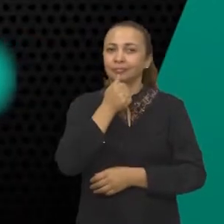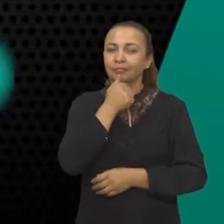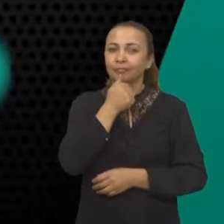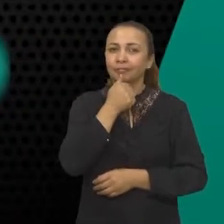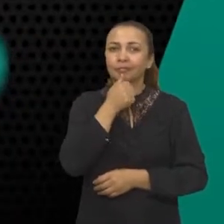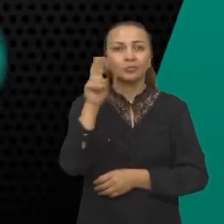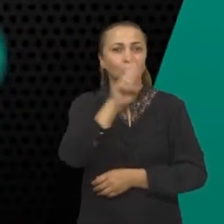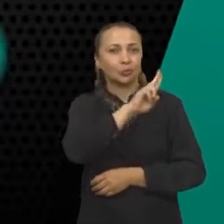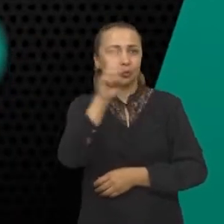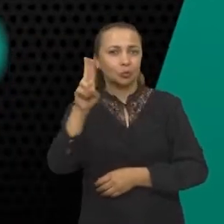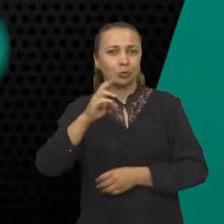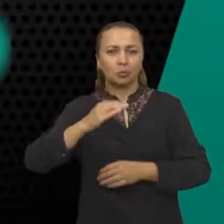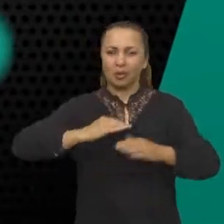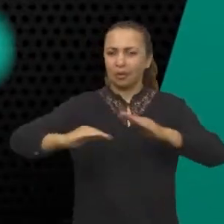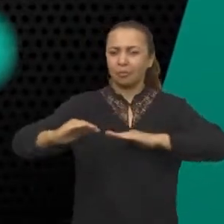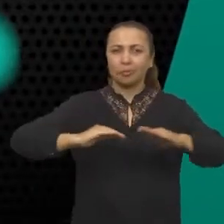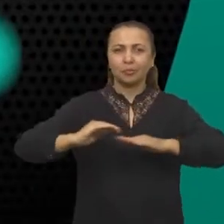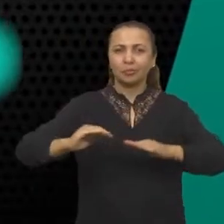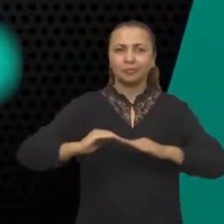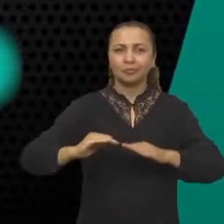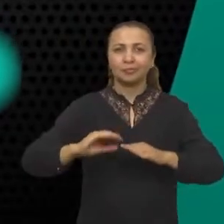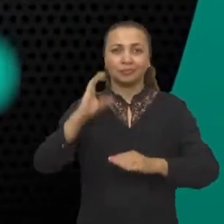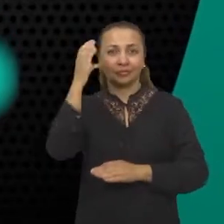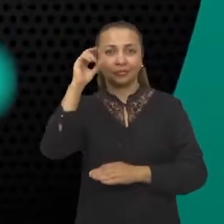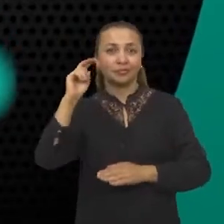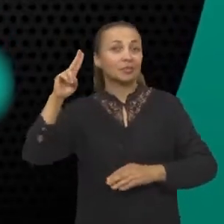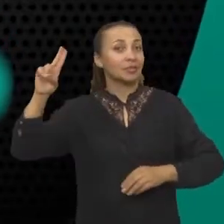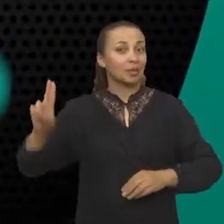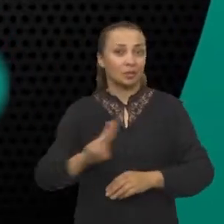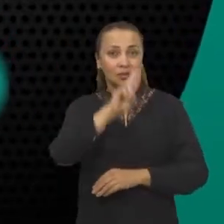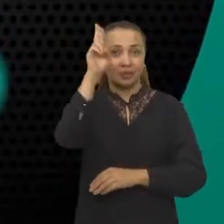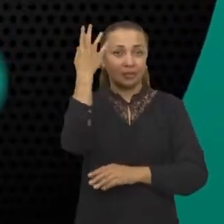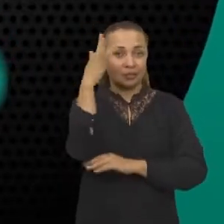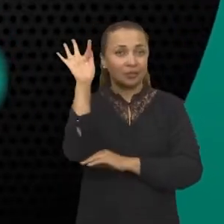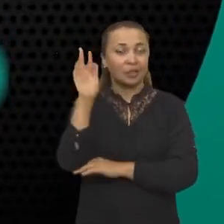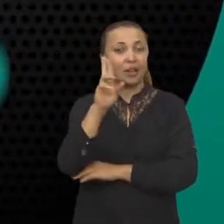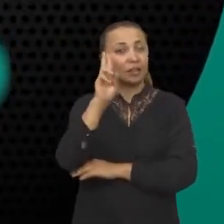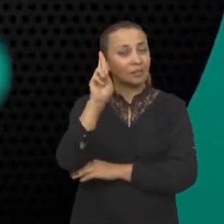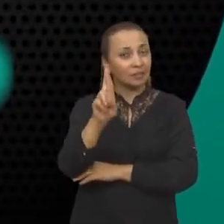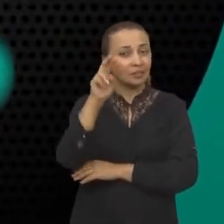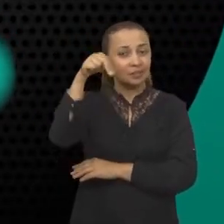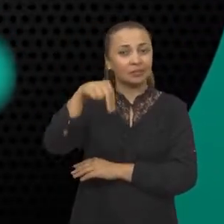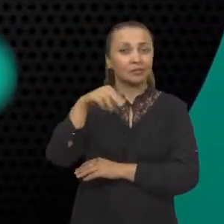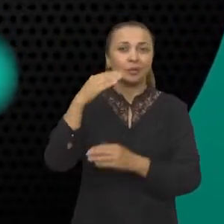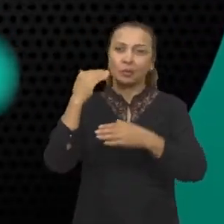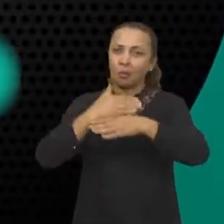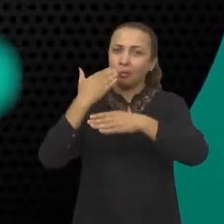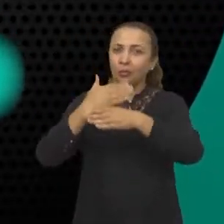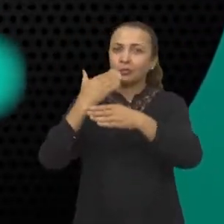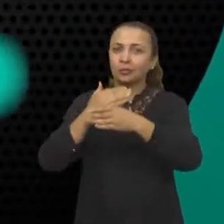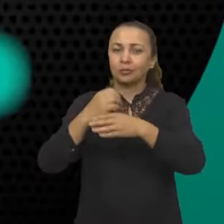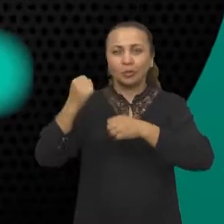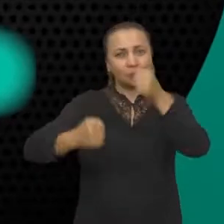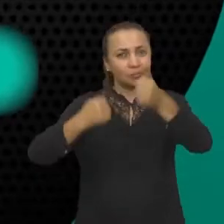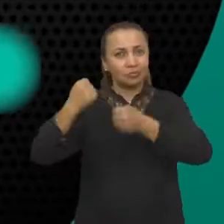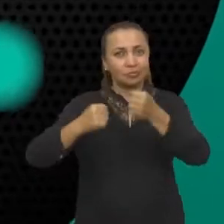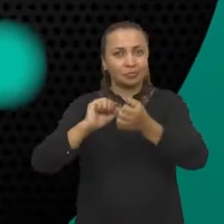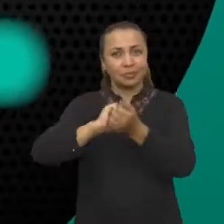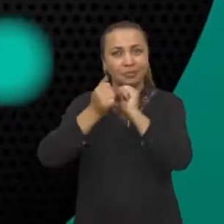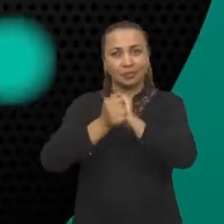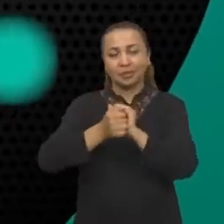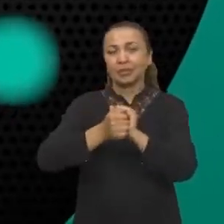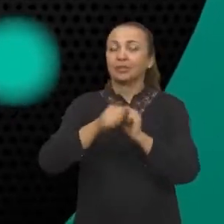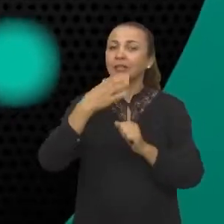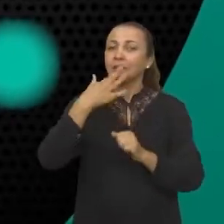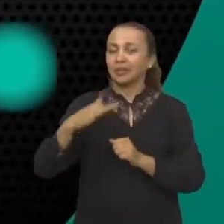ainda, em nome da mobilidade, cientistas da Universidade Federal do Rio Grande do Norte constroem um carrinho adaptado para